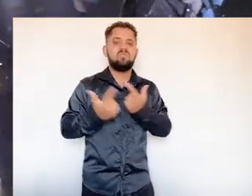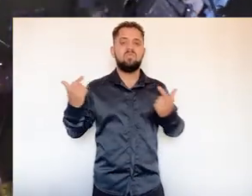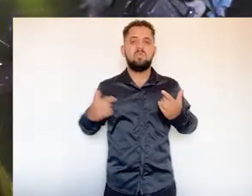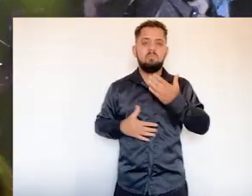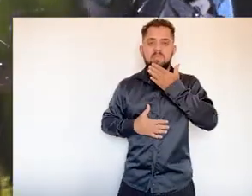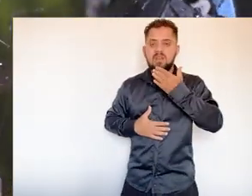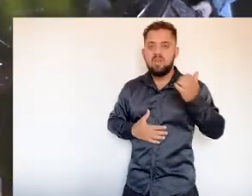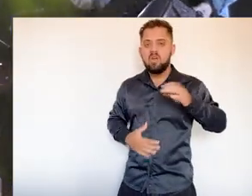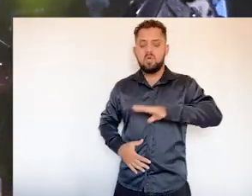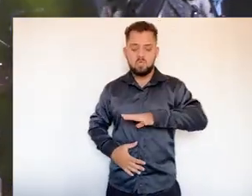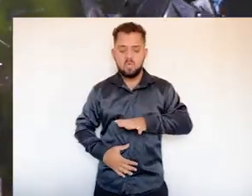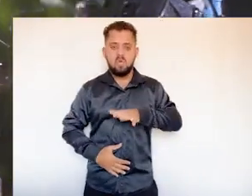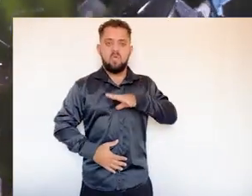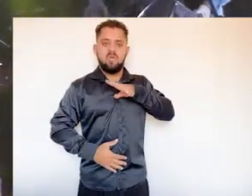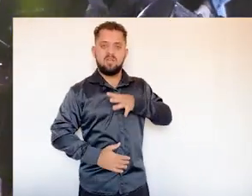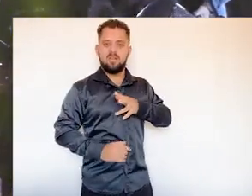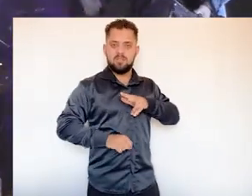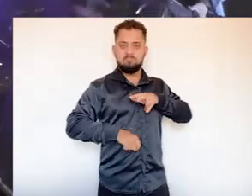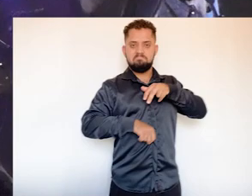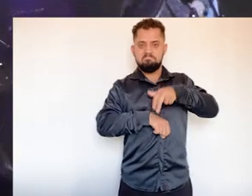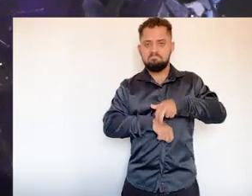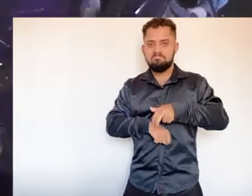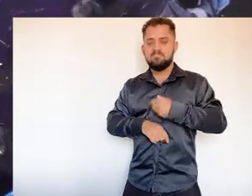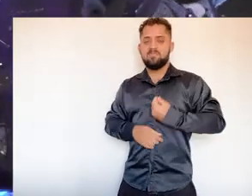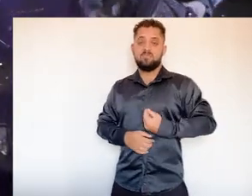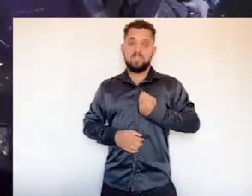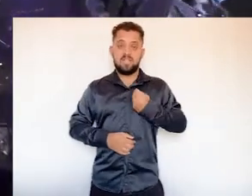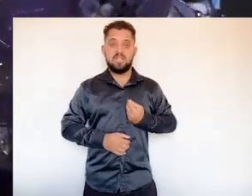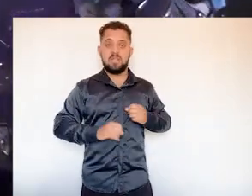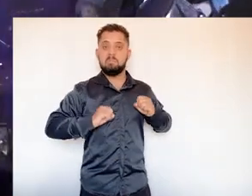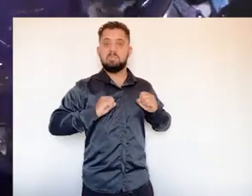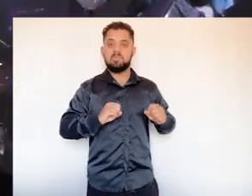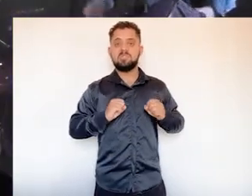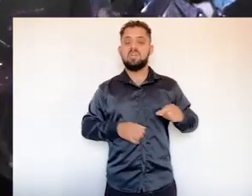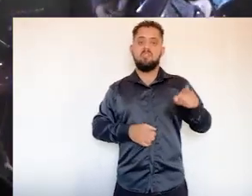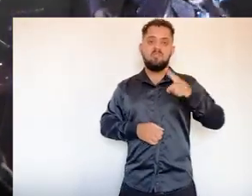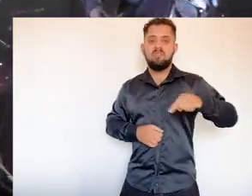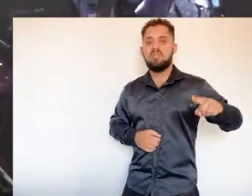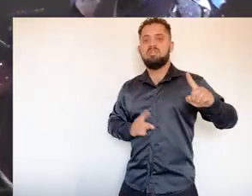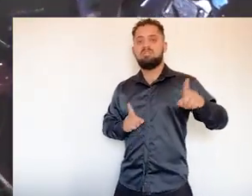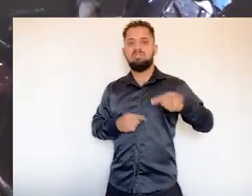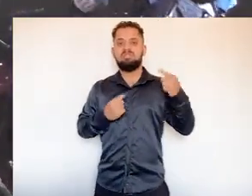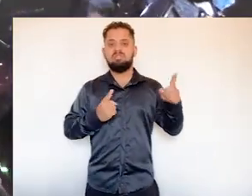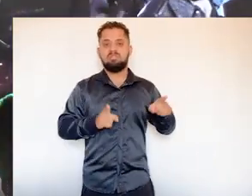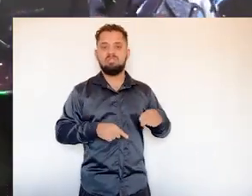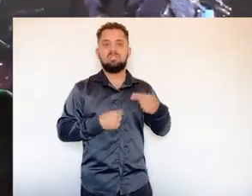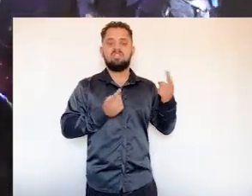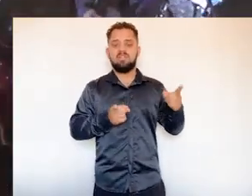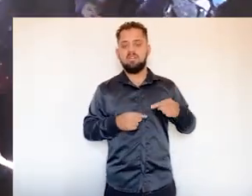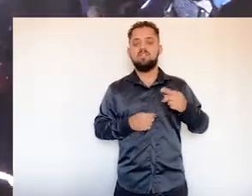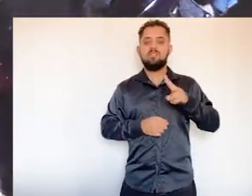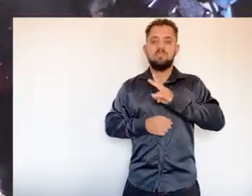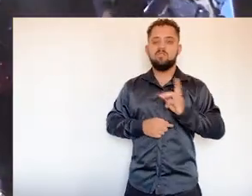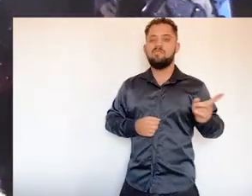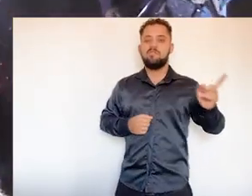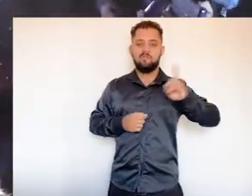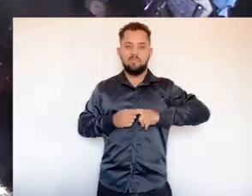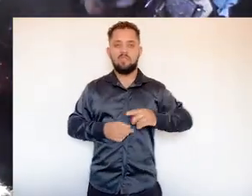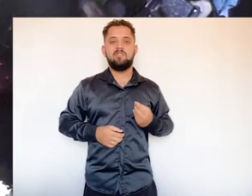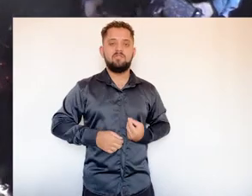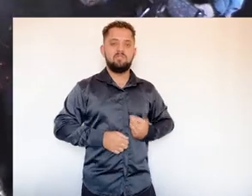pra sobreviver. Pode desmatar, pode me queimar, que eu vou renascer.